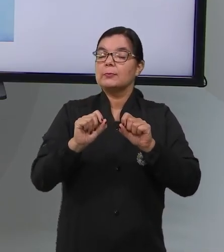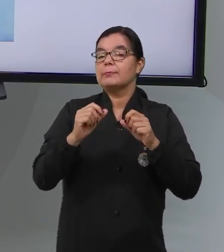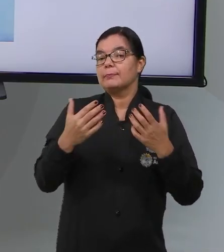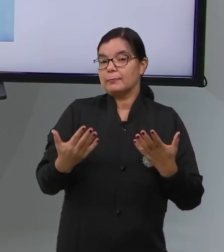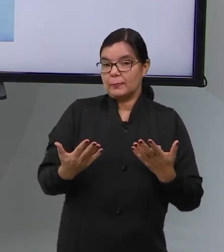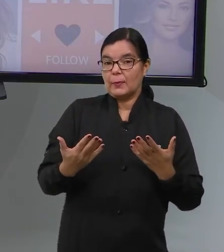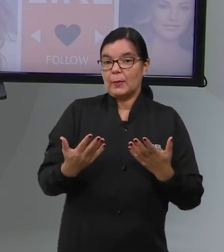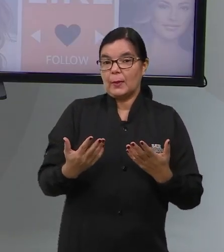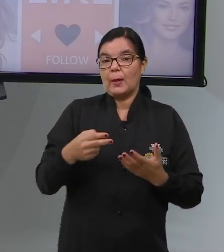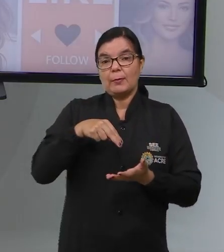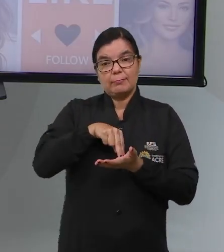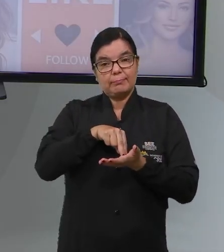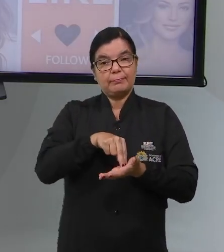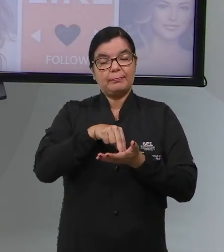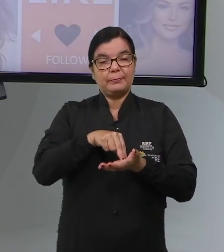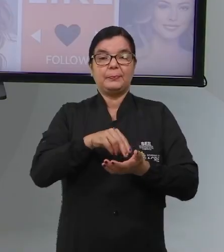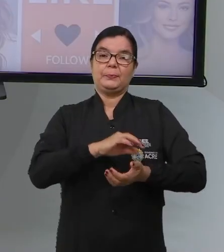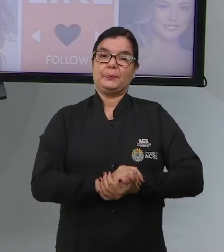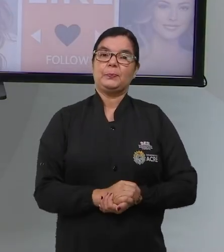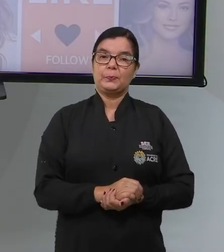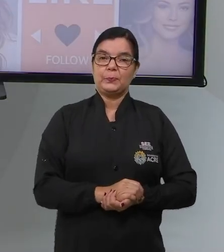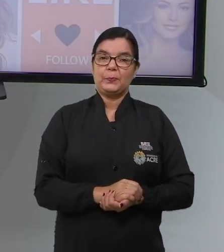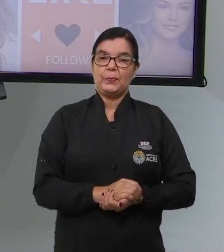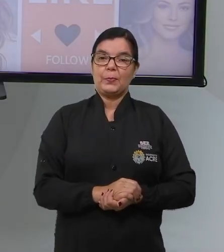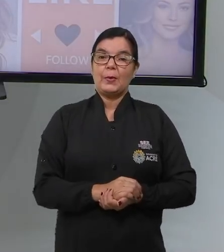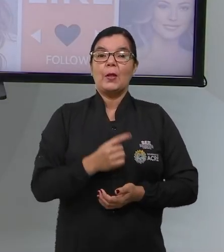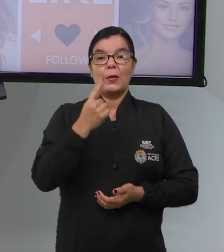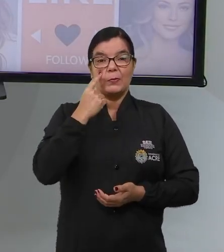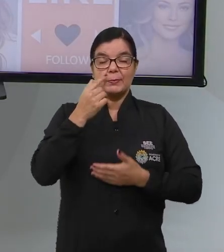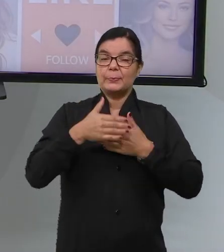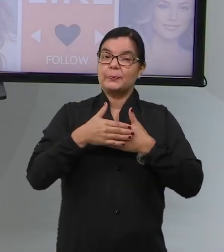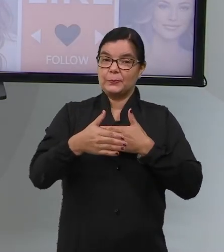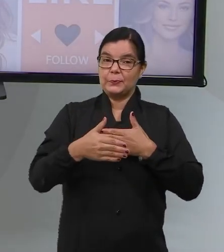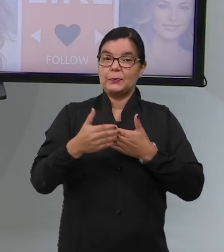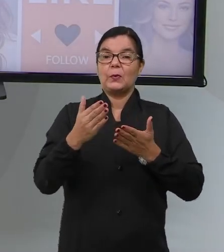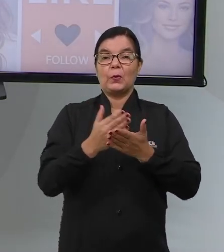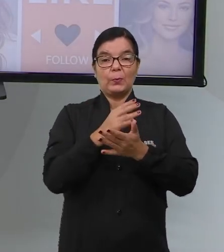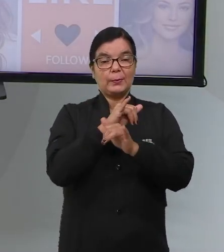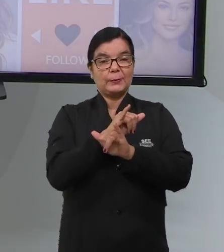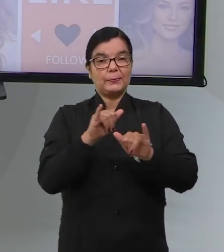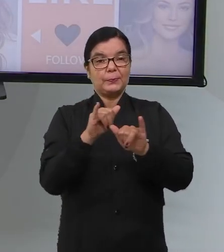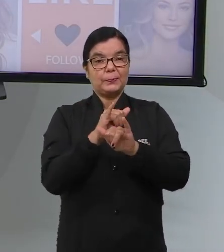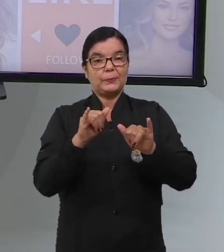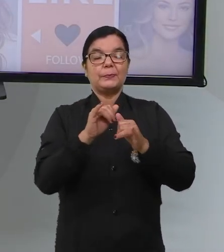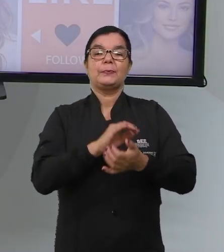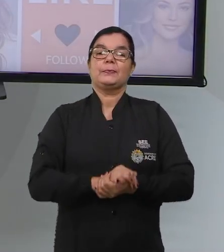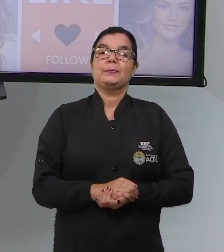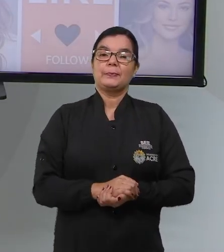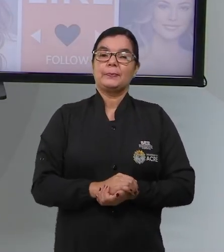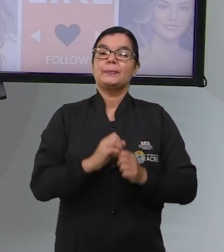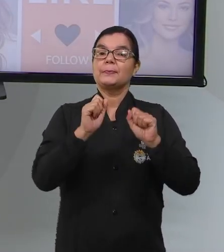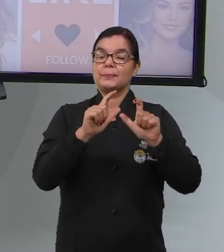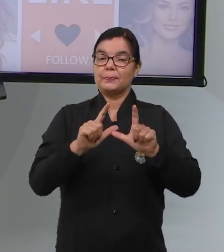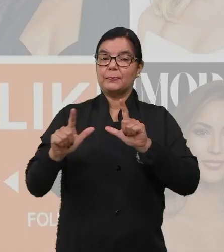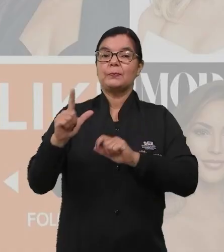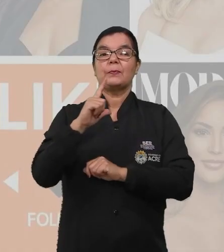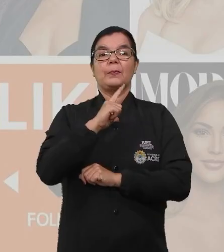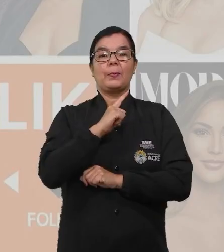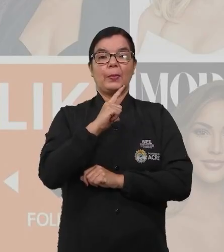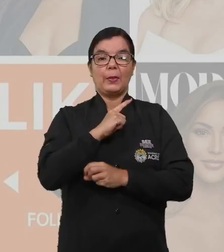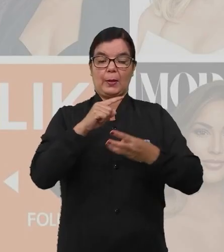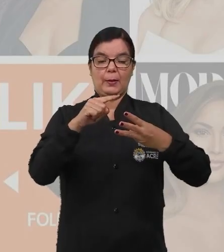assim, permanecendo. Então vamos avançar com mais algumas informações em tela. Eu tenho